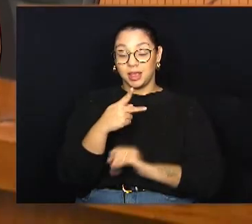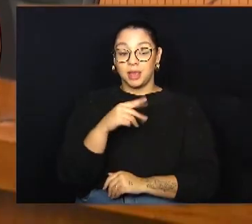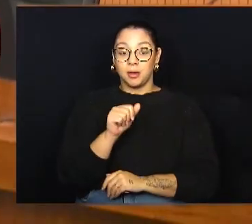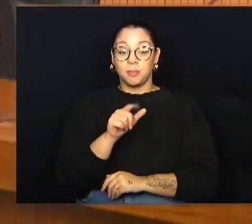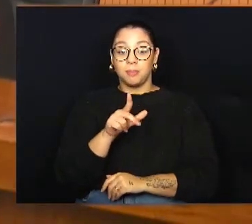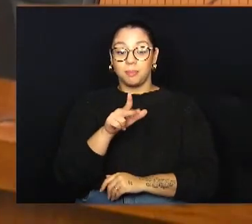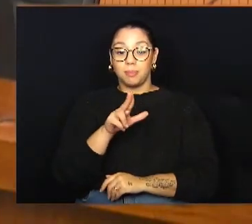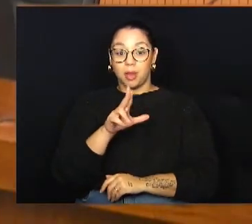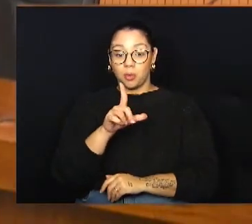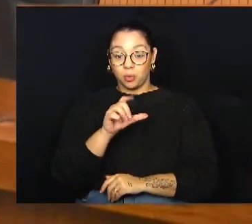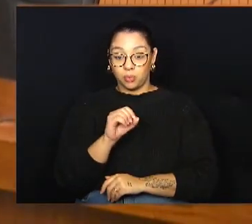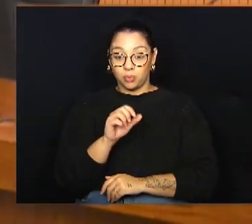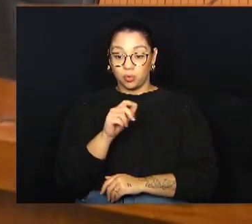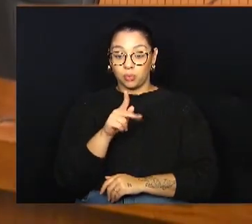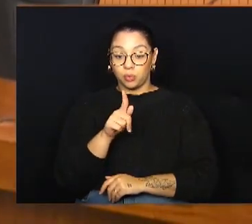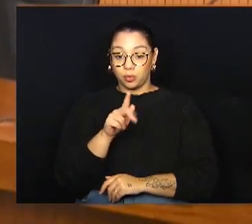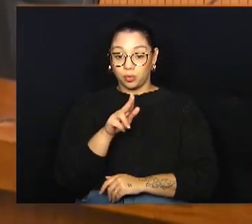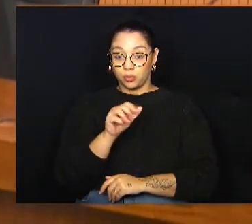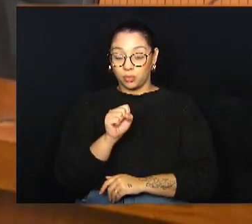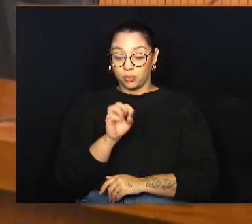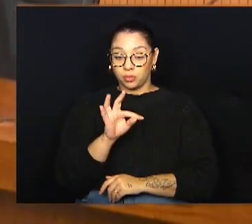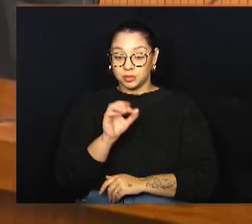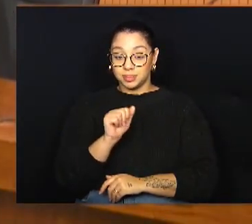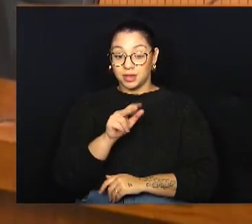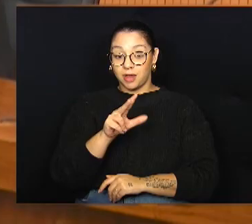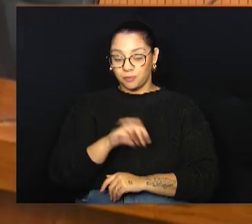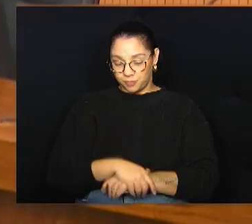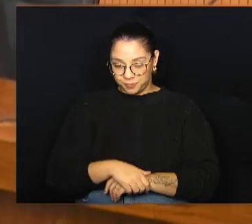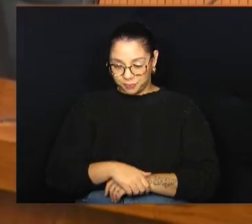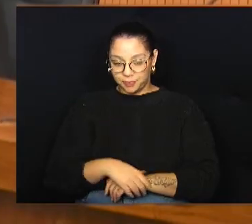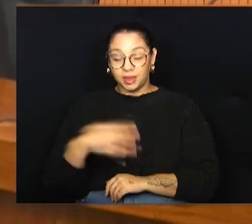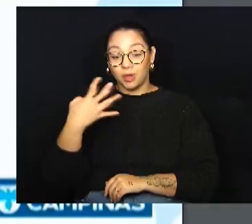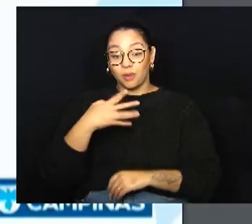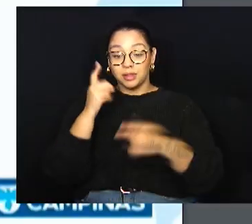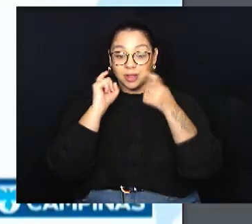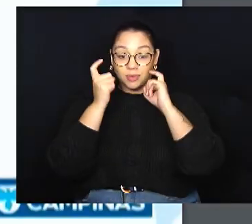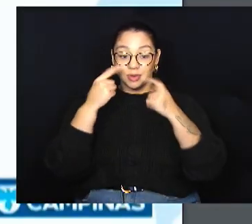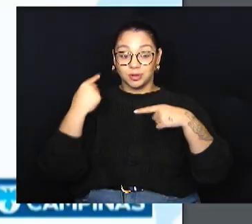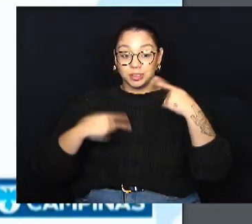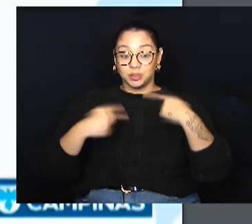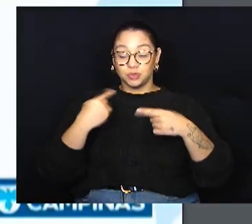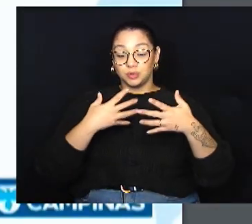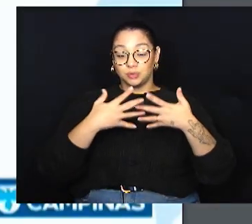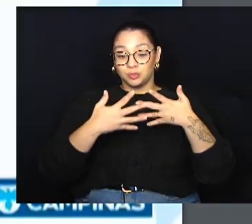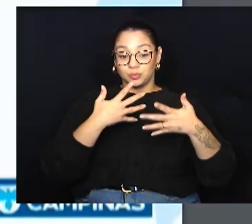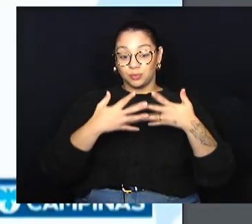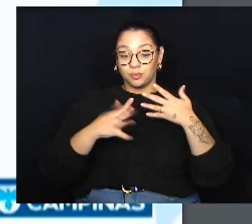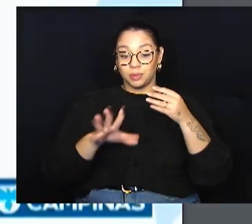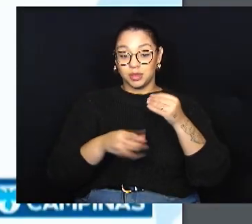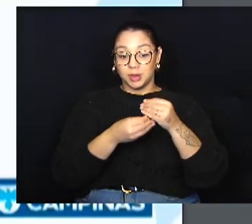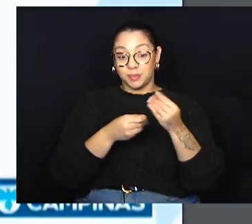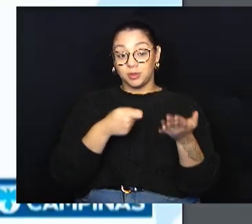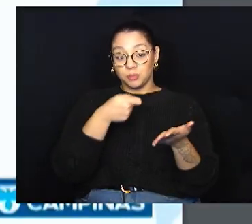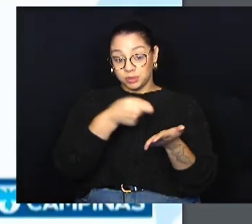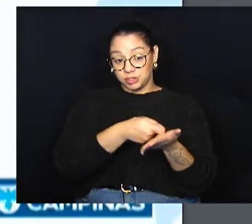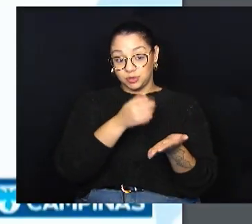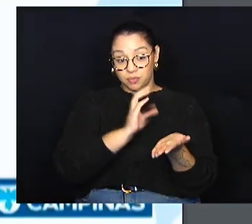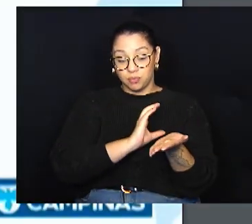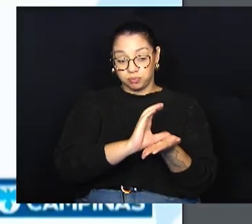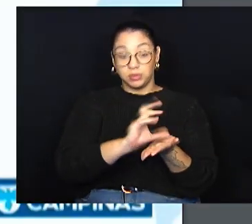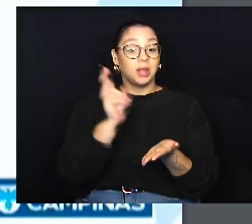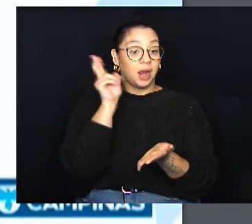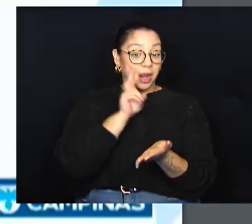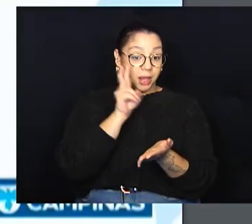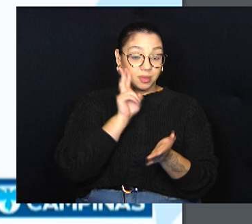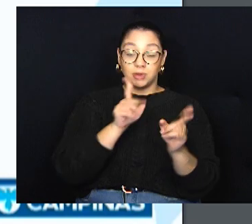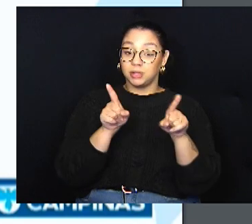A quarta reunião da Comissão Permanente de Cultura discutiu a transparência das emendas impositivas. A gente lembra que foi